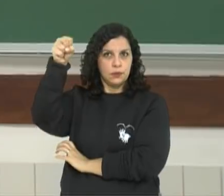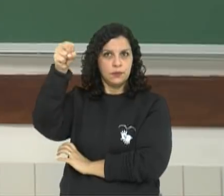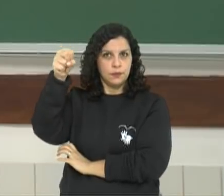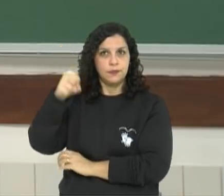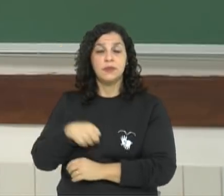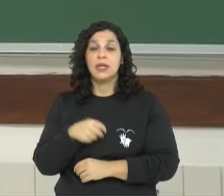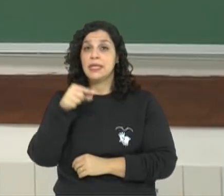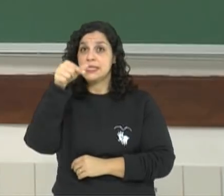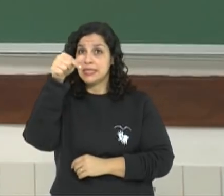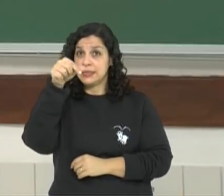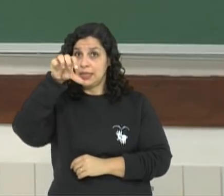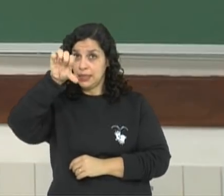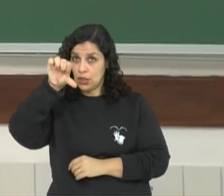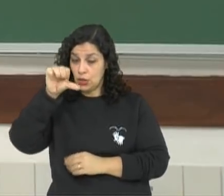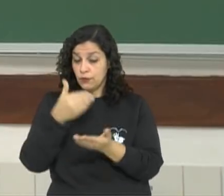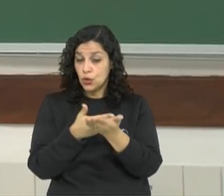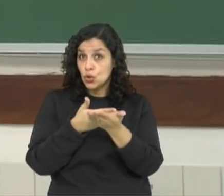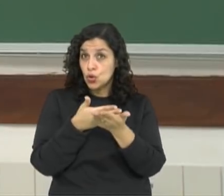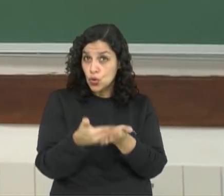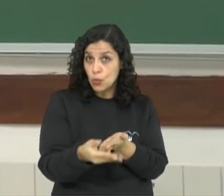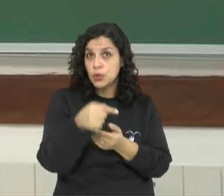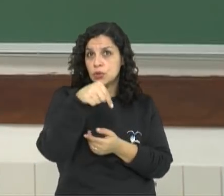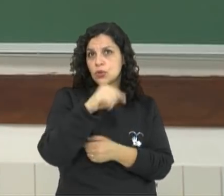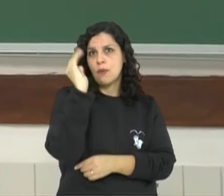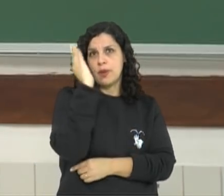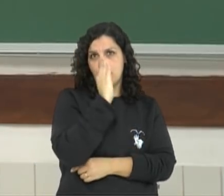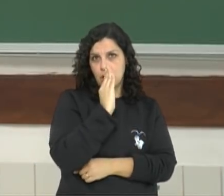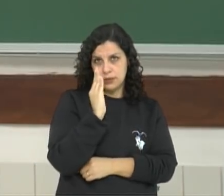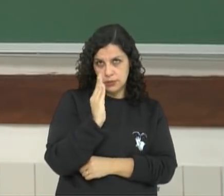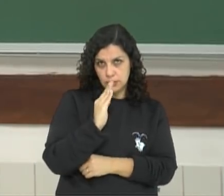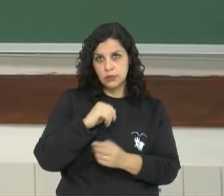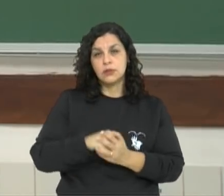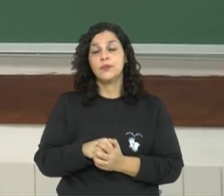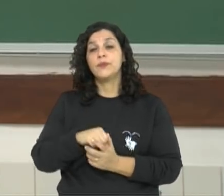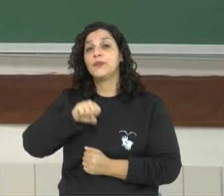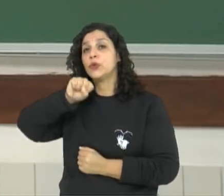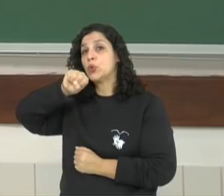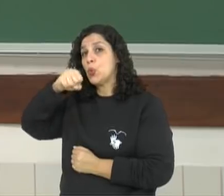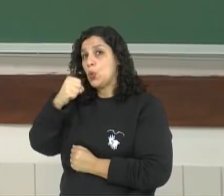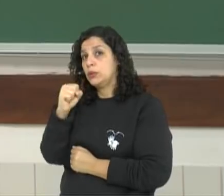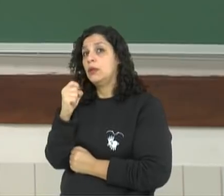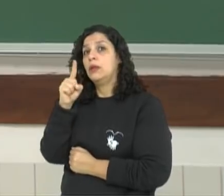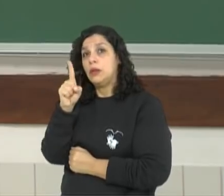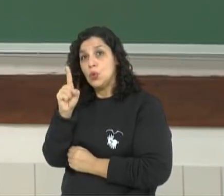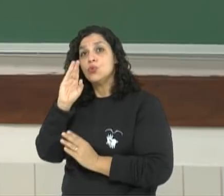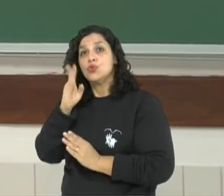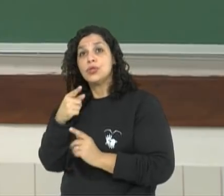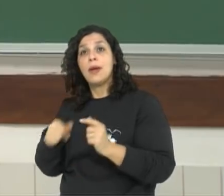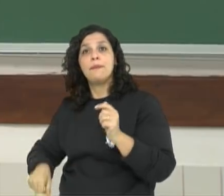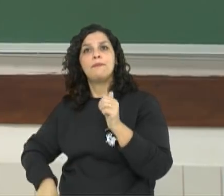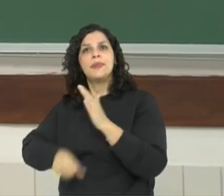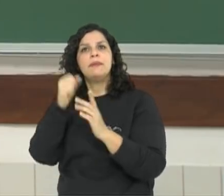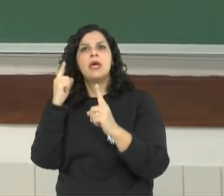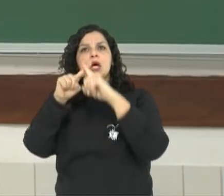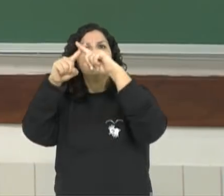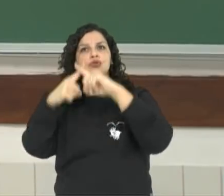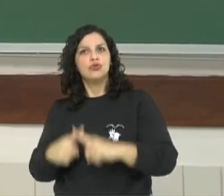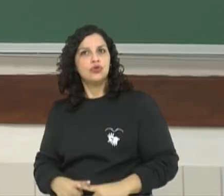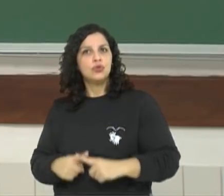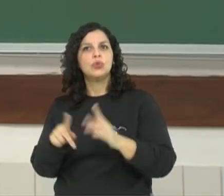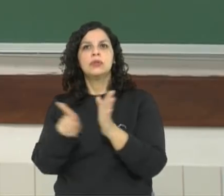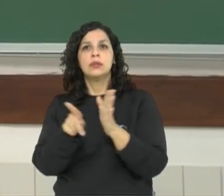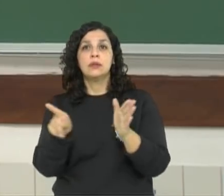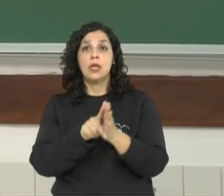ali, em 79 ele trouxe o esporte para o Brasil, em 81 já houve a primeira competição